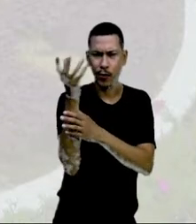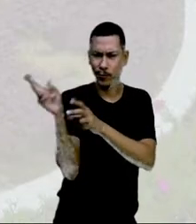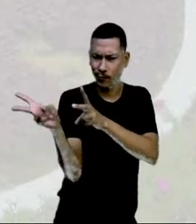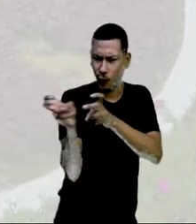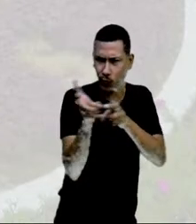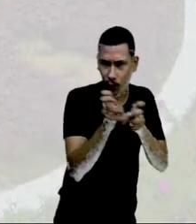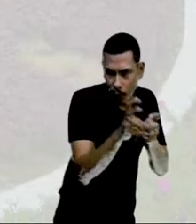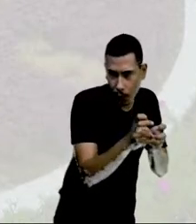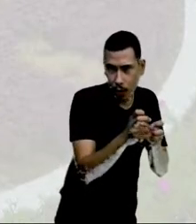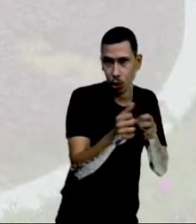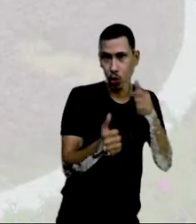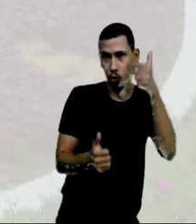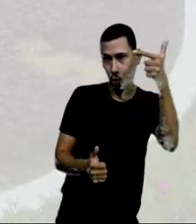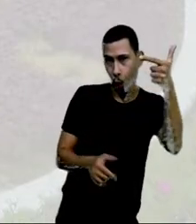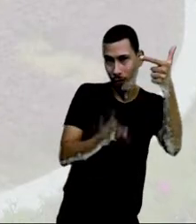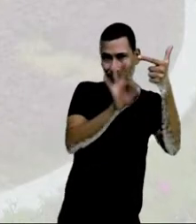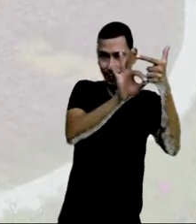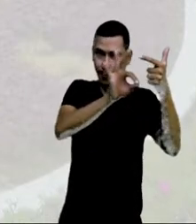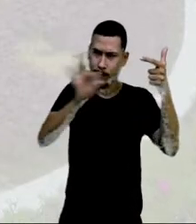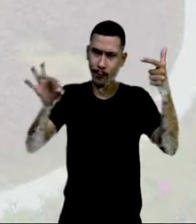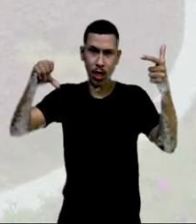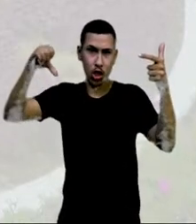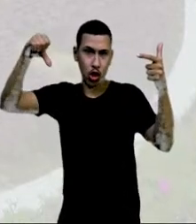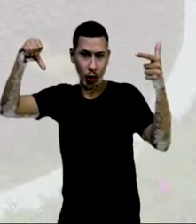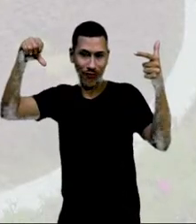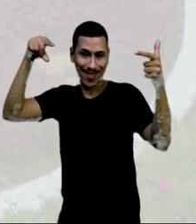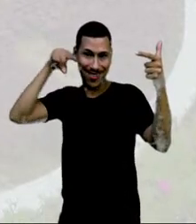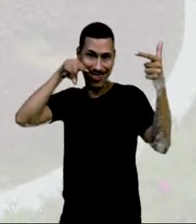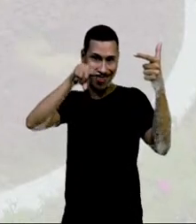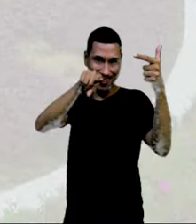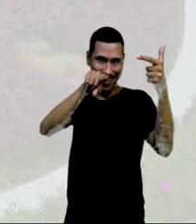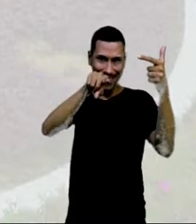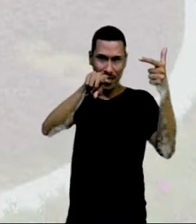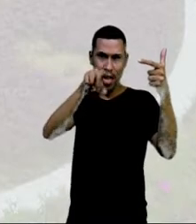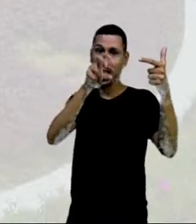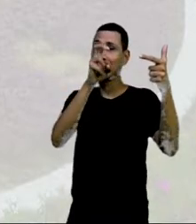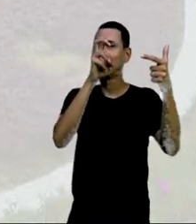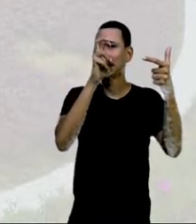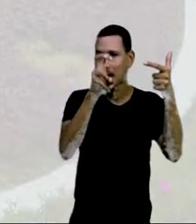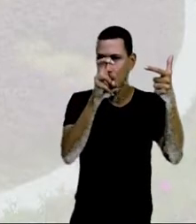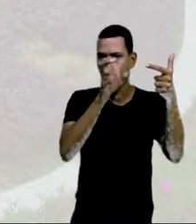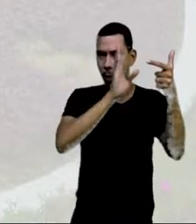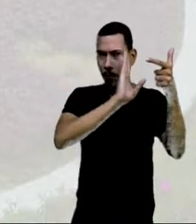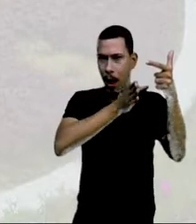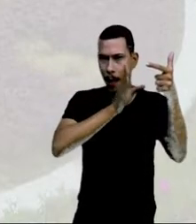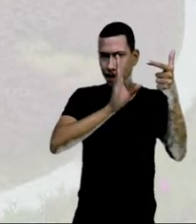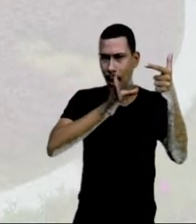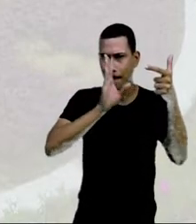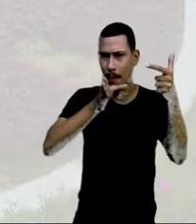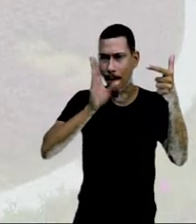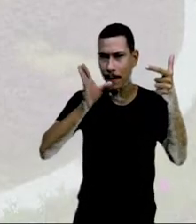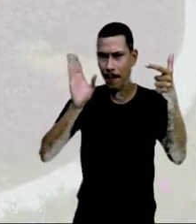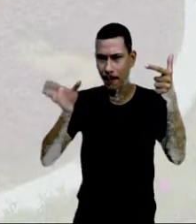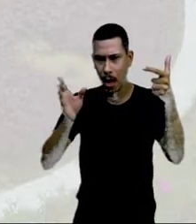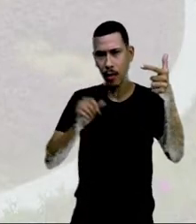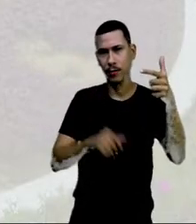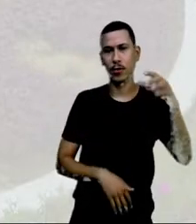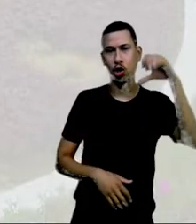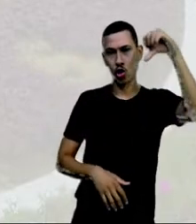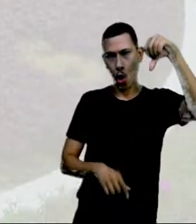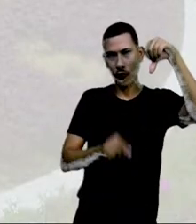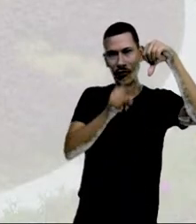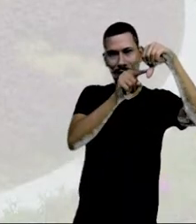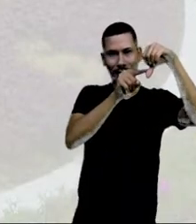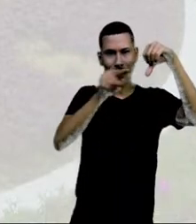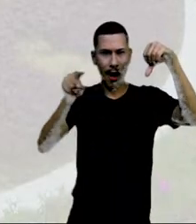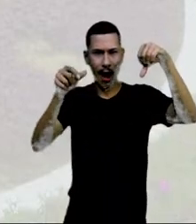e 9 existem 5 espaços. A gente tem aqui 9 às 10, até